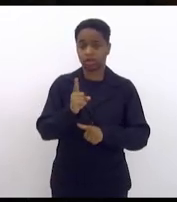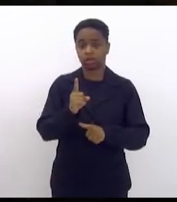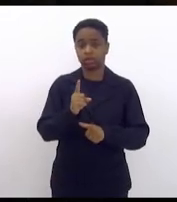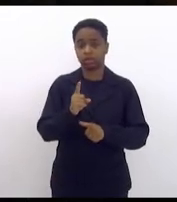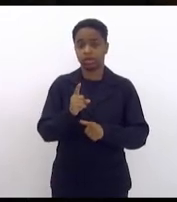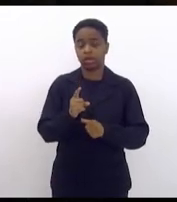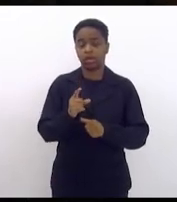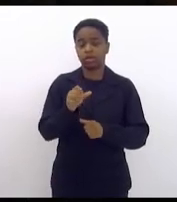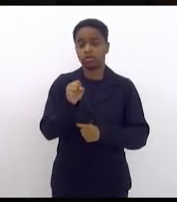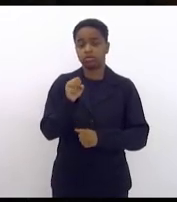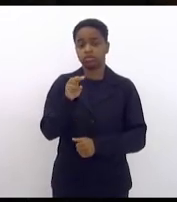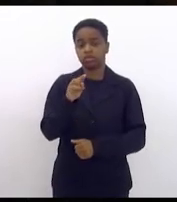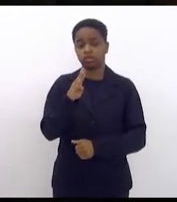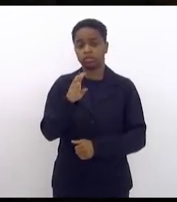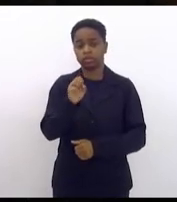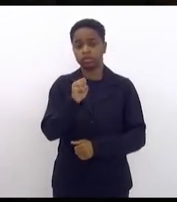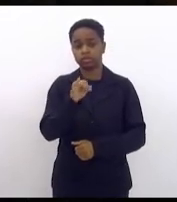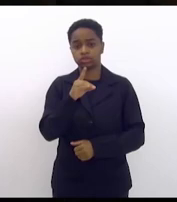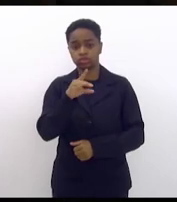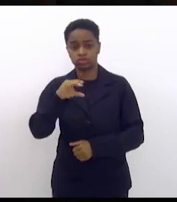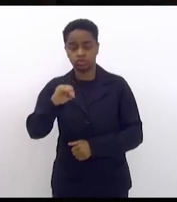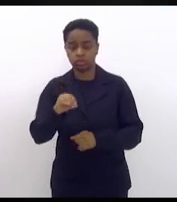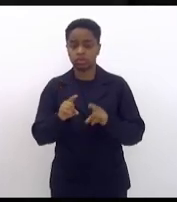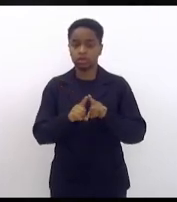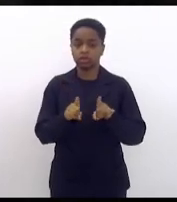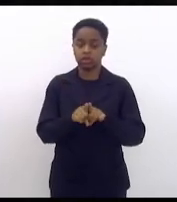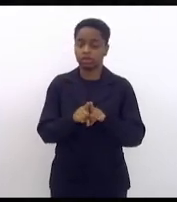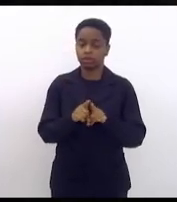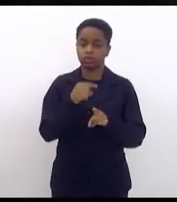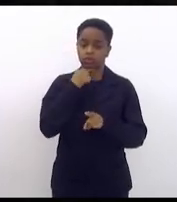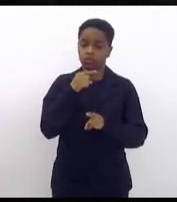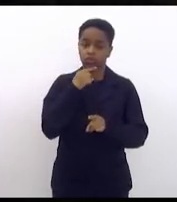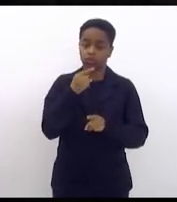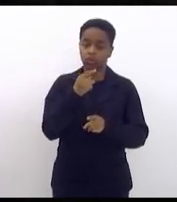tem estratégia adequada de cobramento cobrança da dívida ativa,